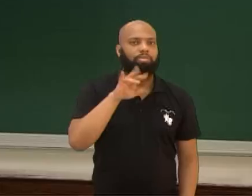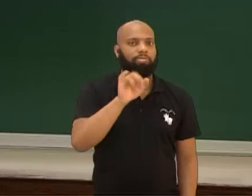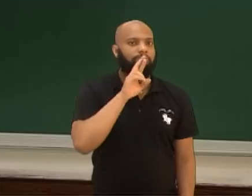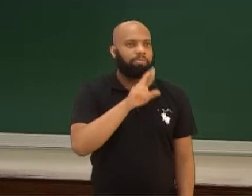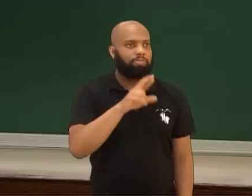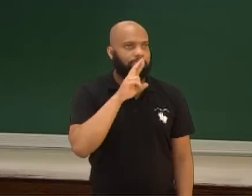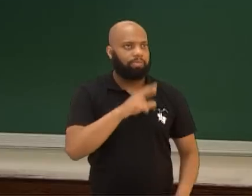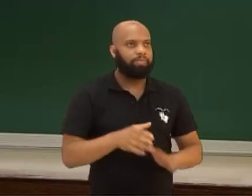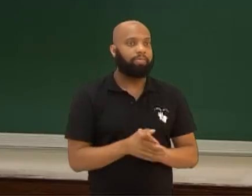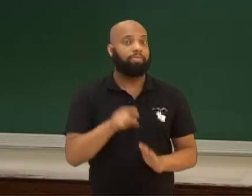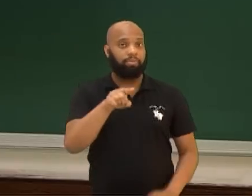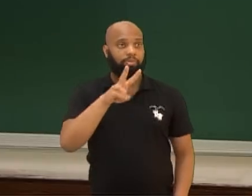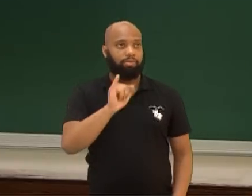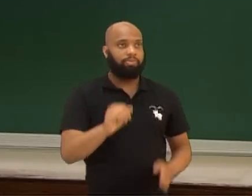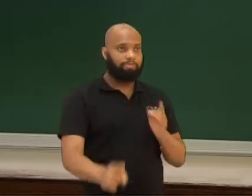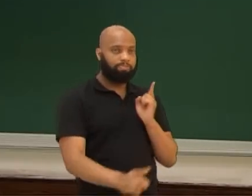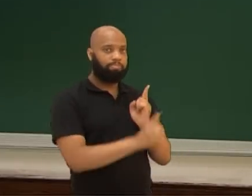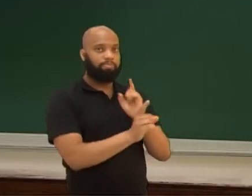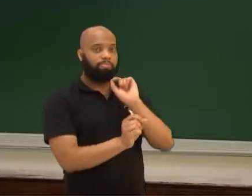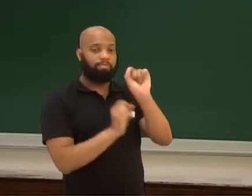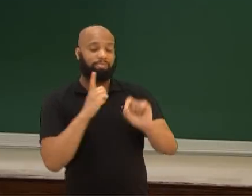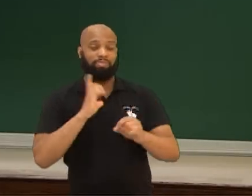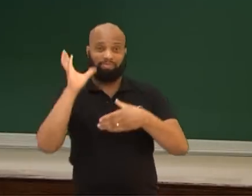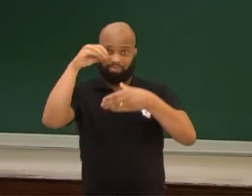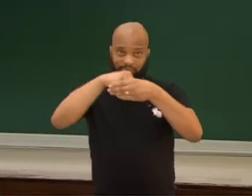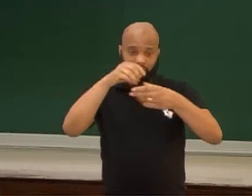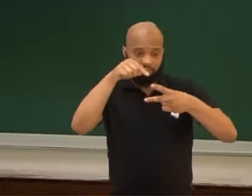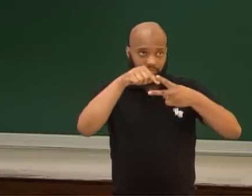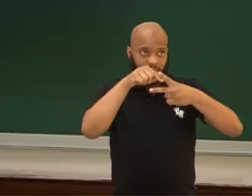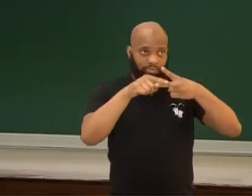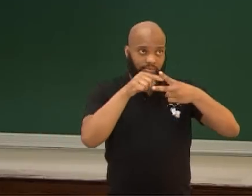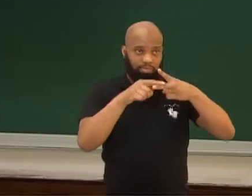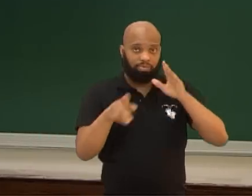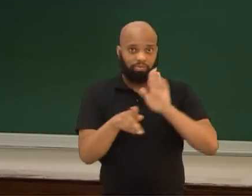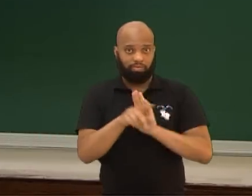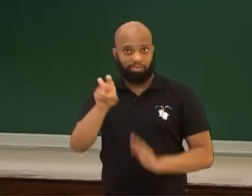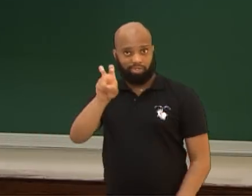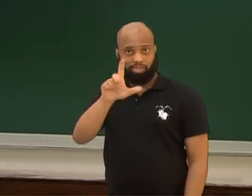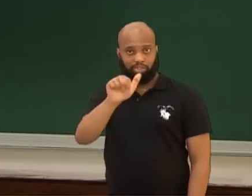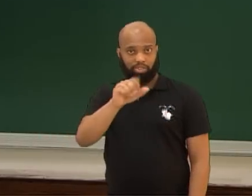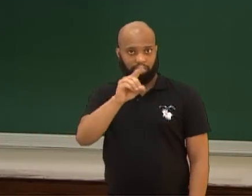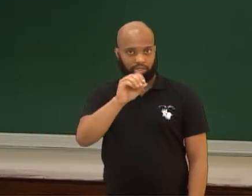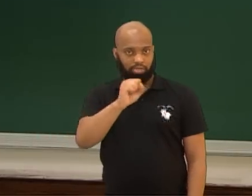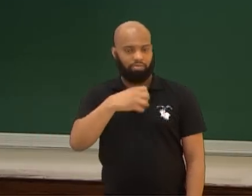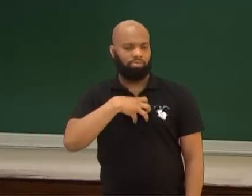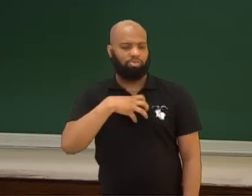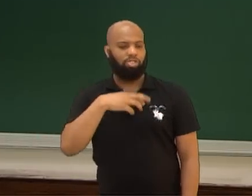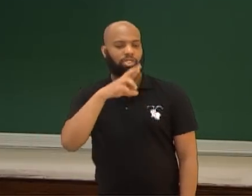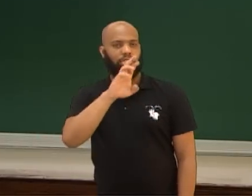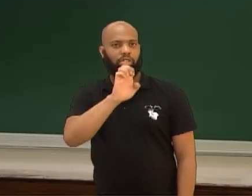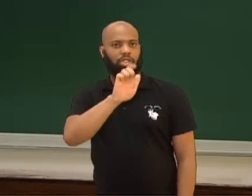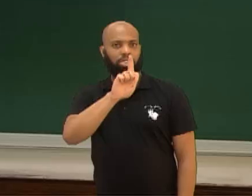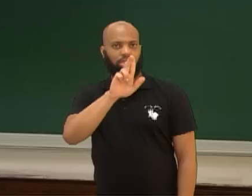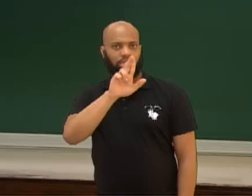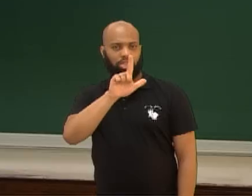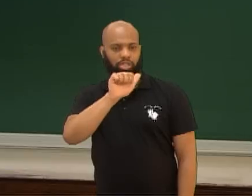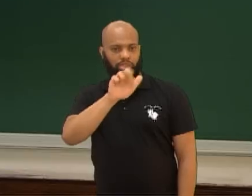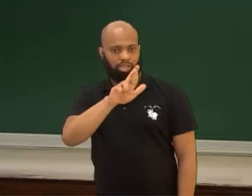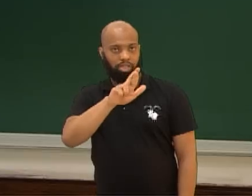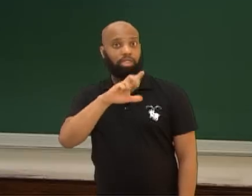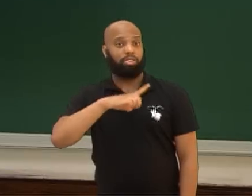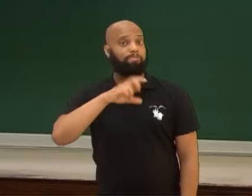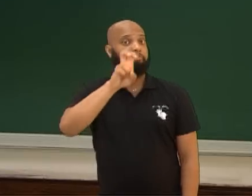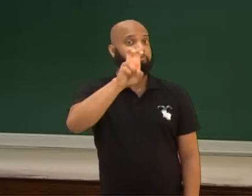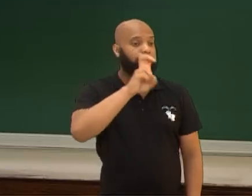ó. Determine a medida do ângulo interno de um pentágono regular. O que é o pentágono regular? Os